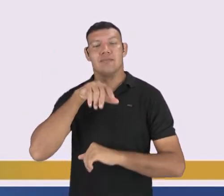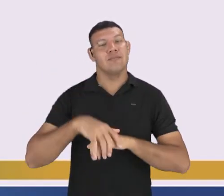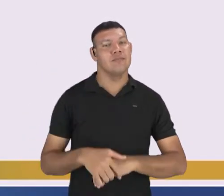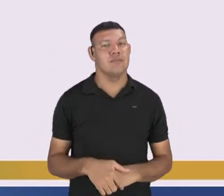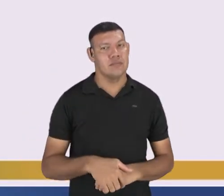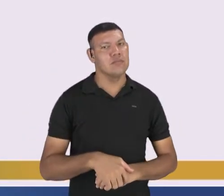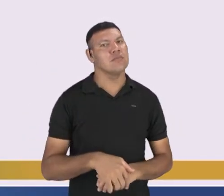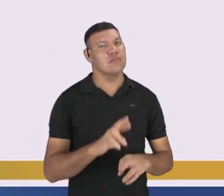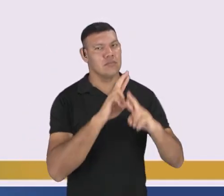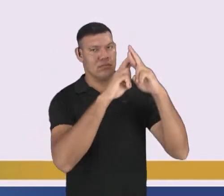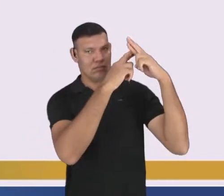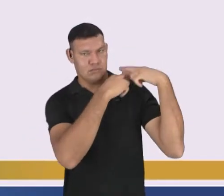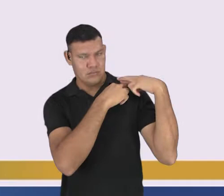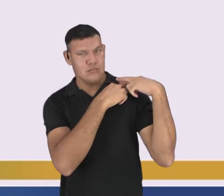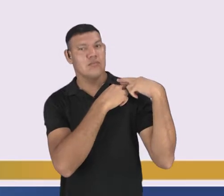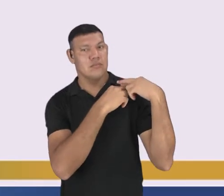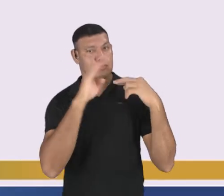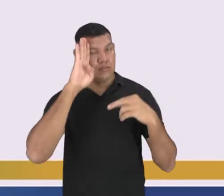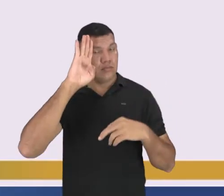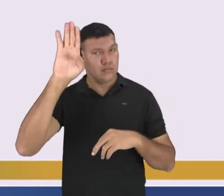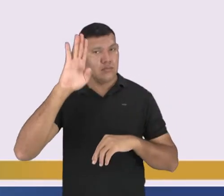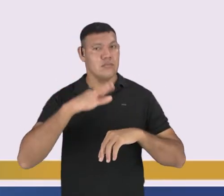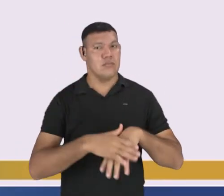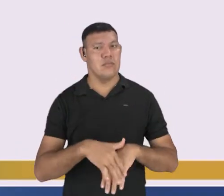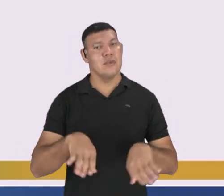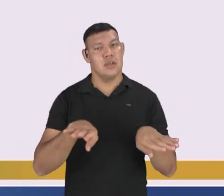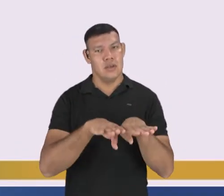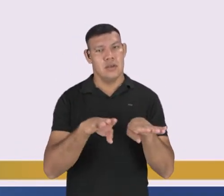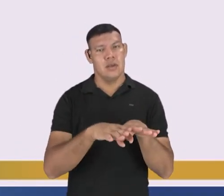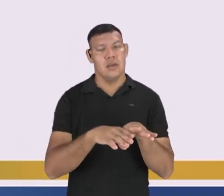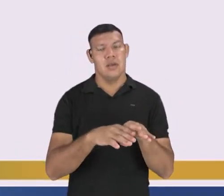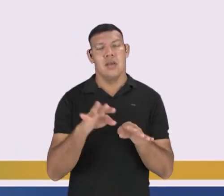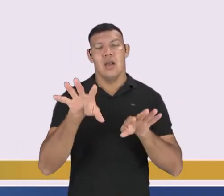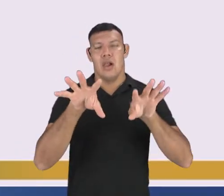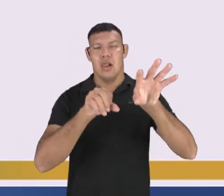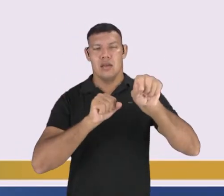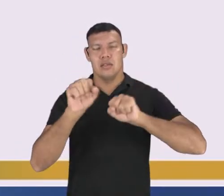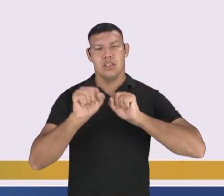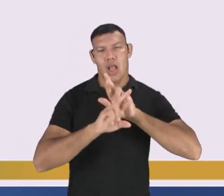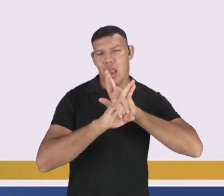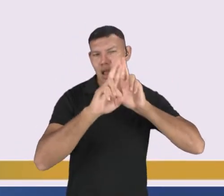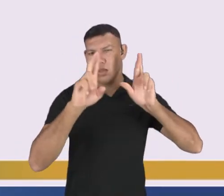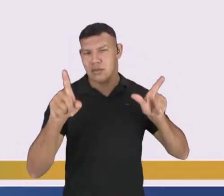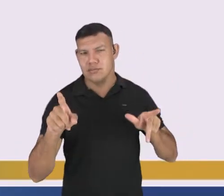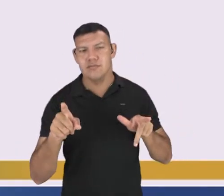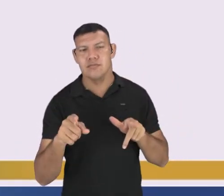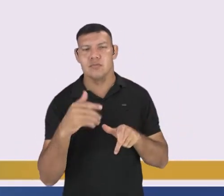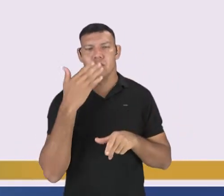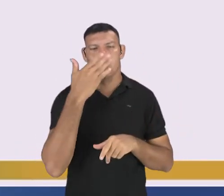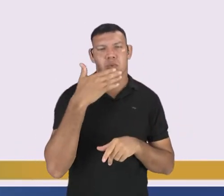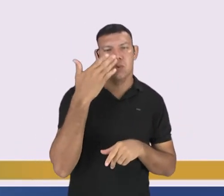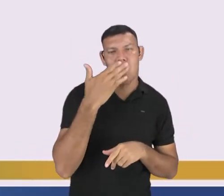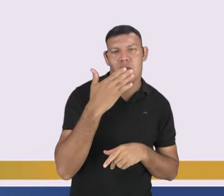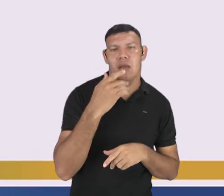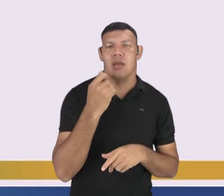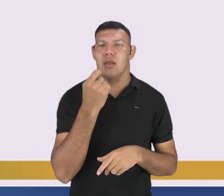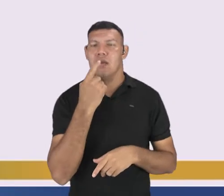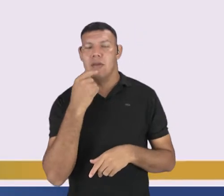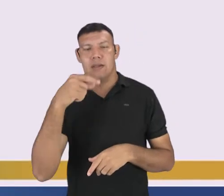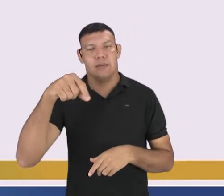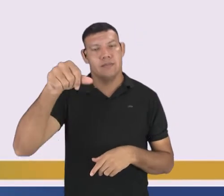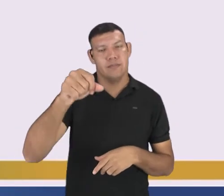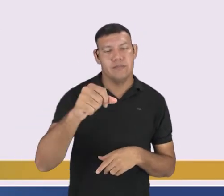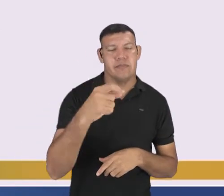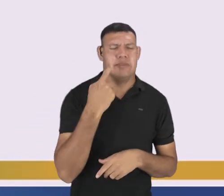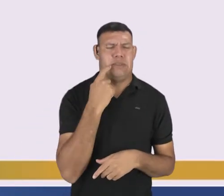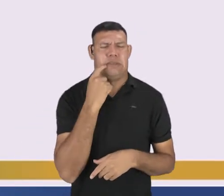órgão responsável, que também capta, ele é capaz de distinguir, né, o sabor dos alimentos, salgado, doce, azedo, amargo,